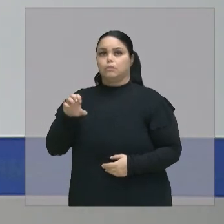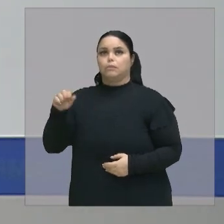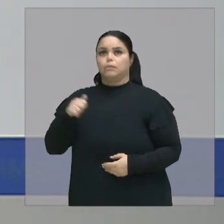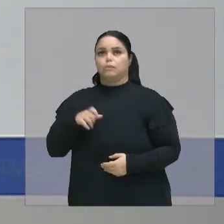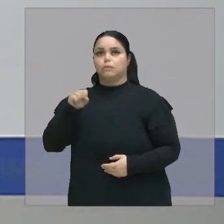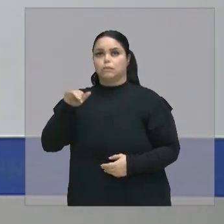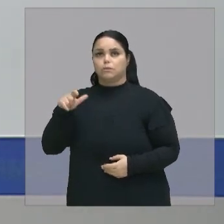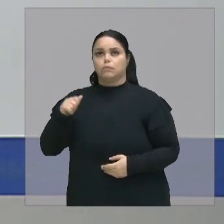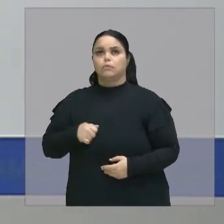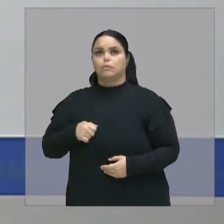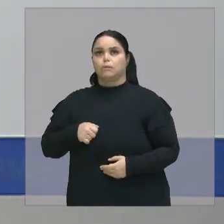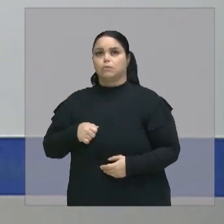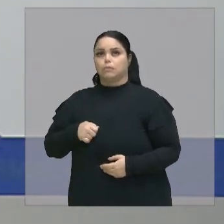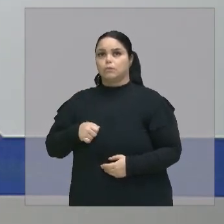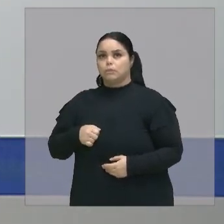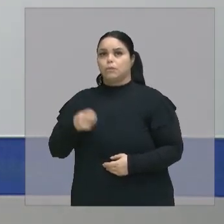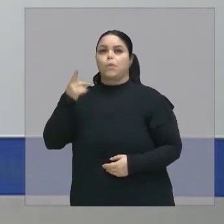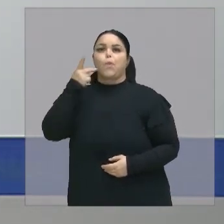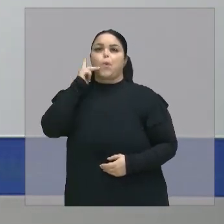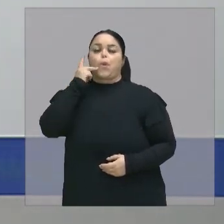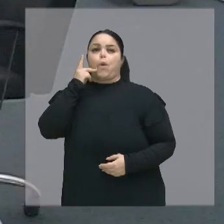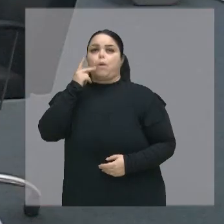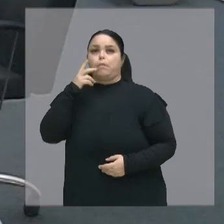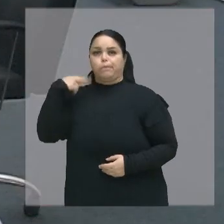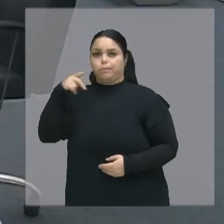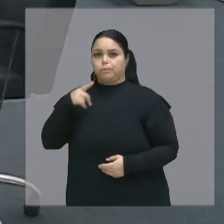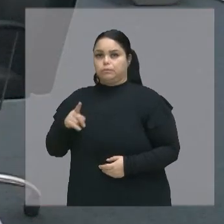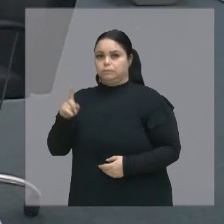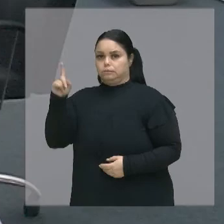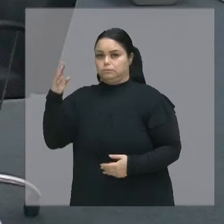pedido do vereador Rafael Pascucci.